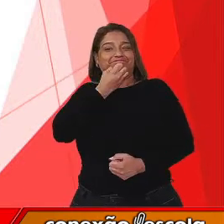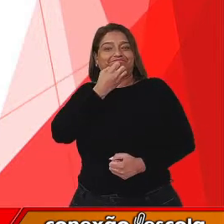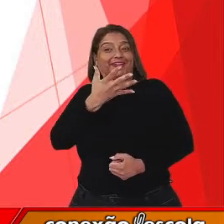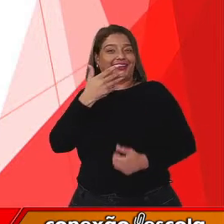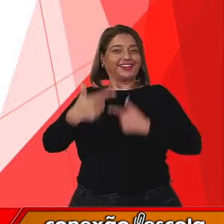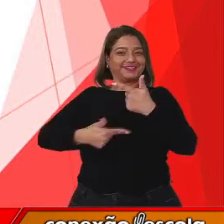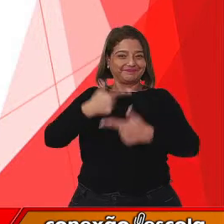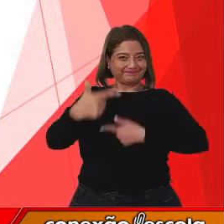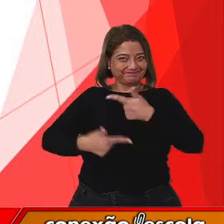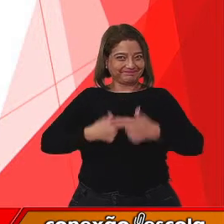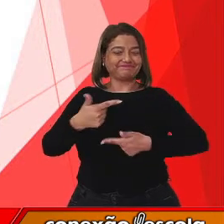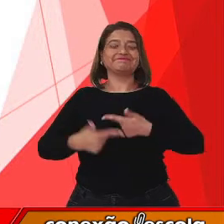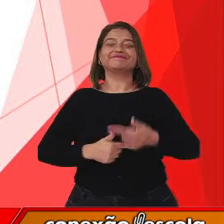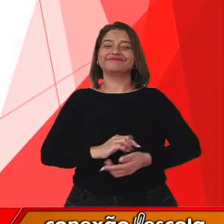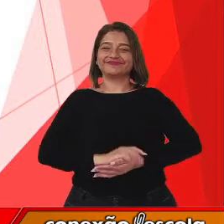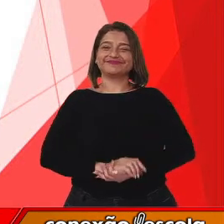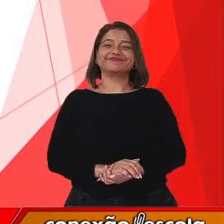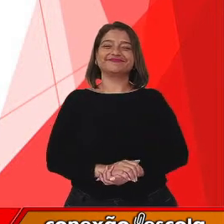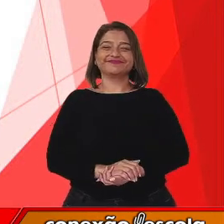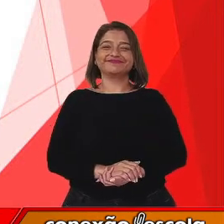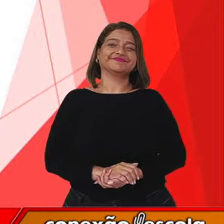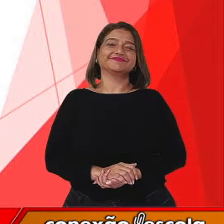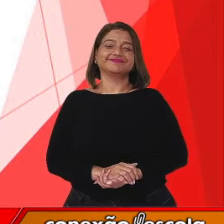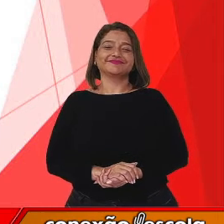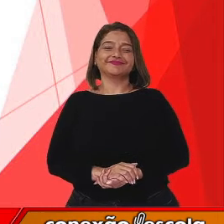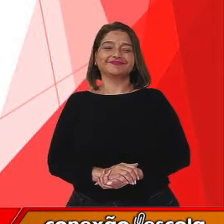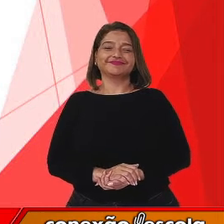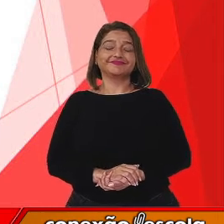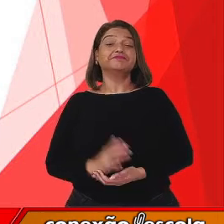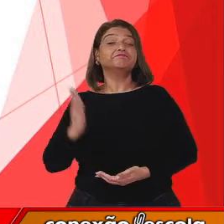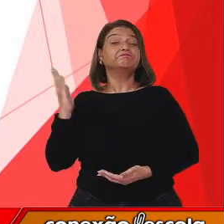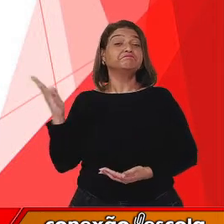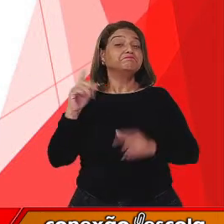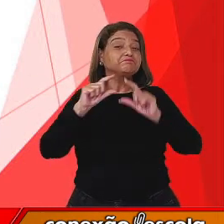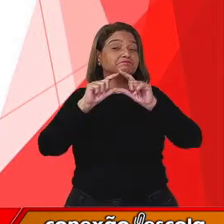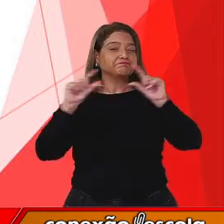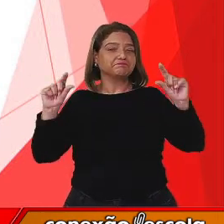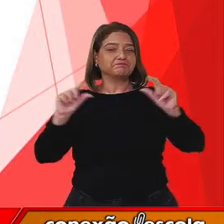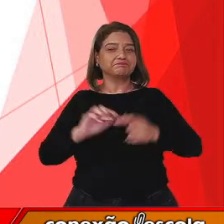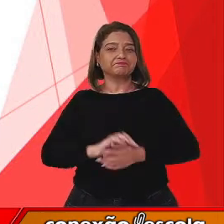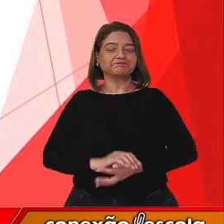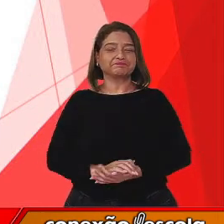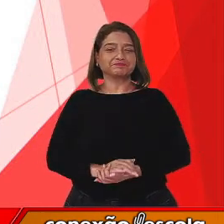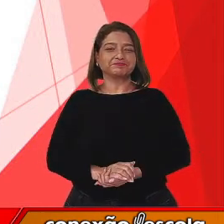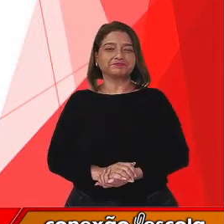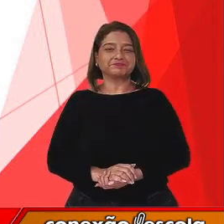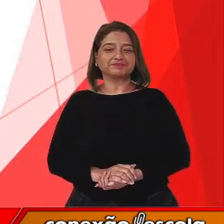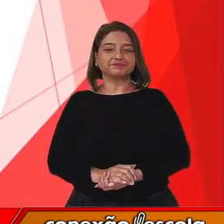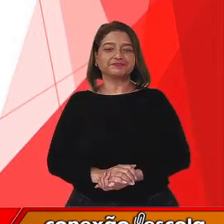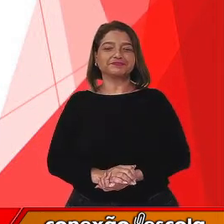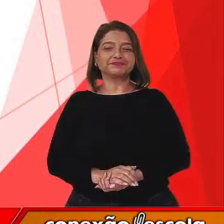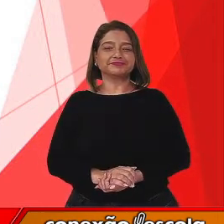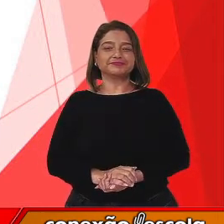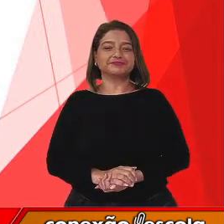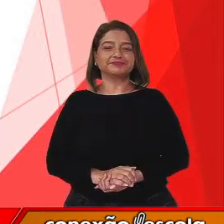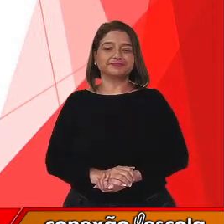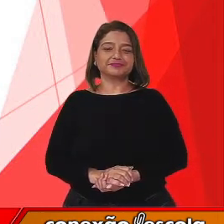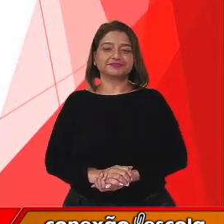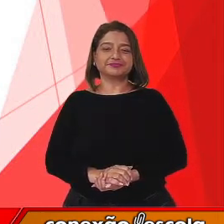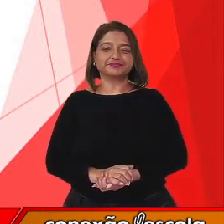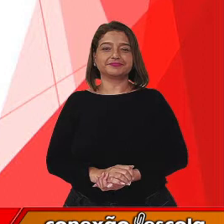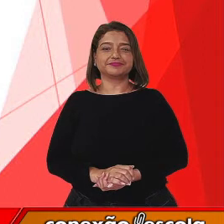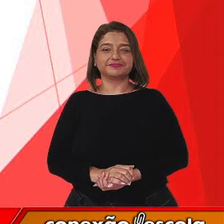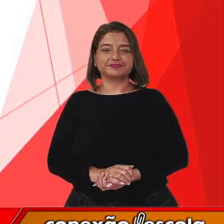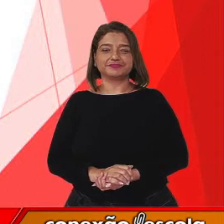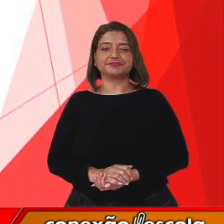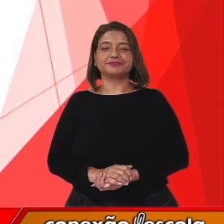No outro dia, tá bom? Então, keep your body, hair, nails